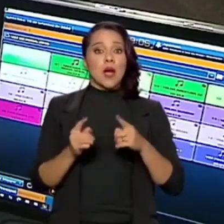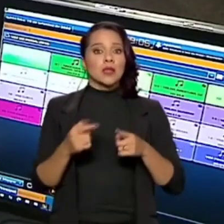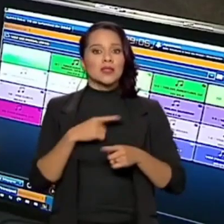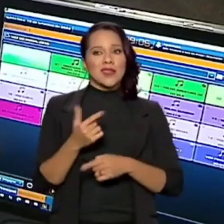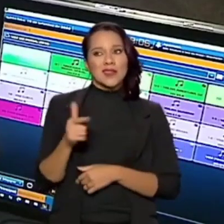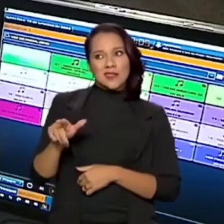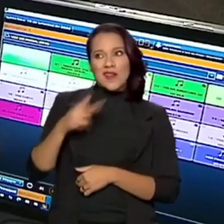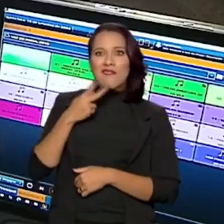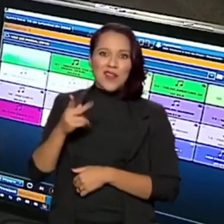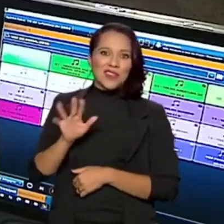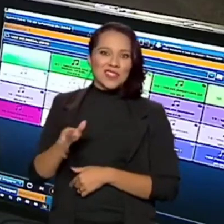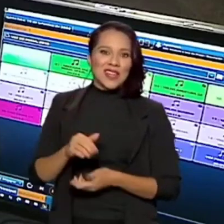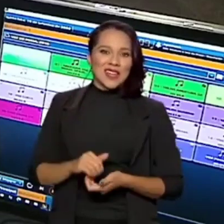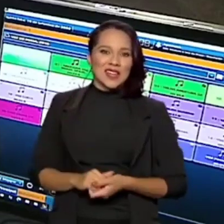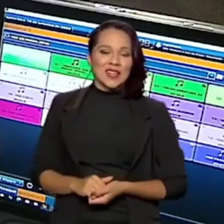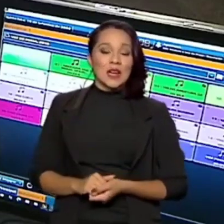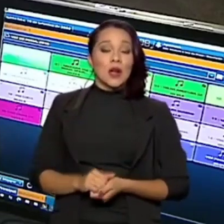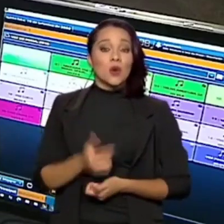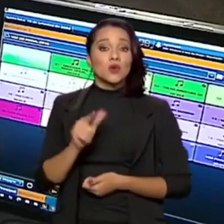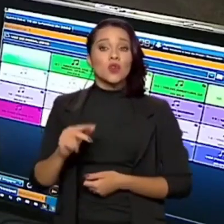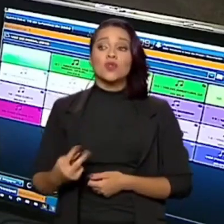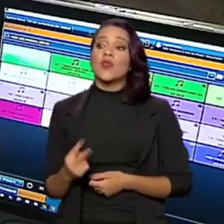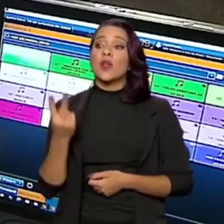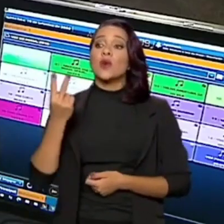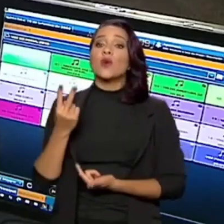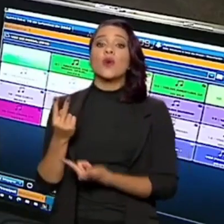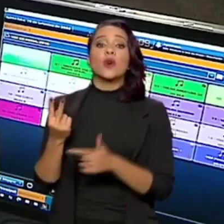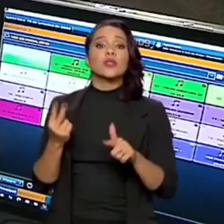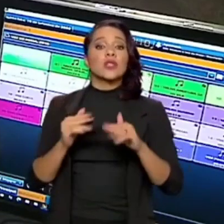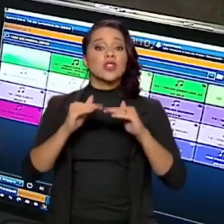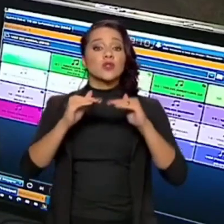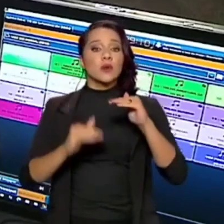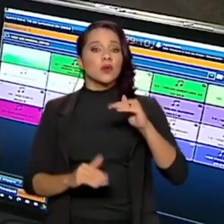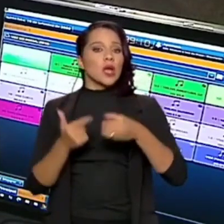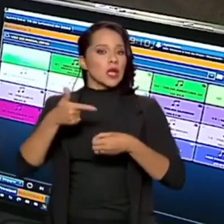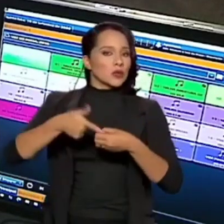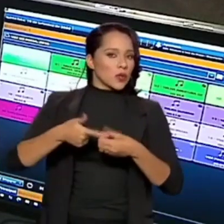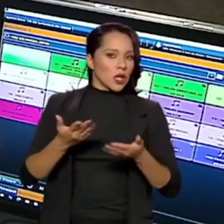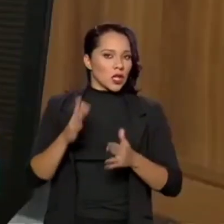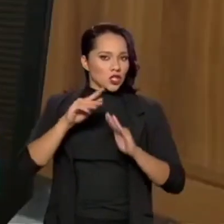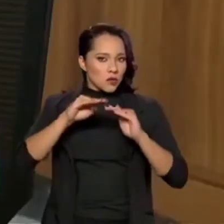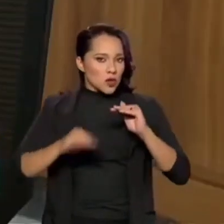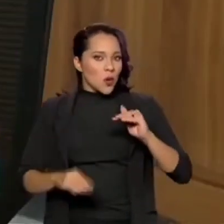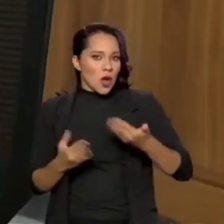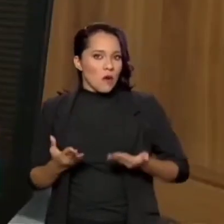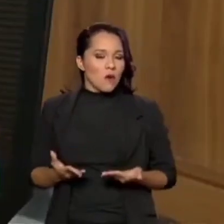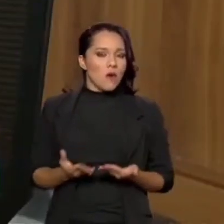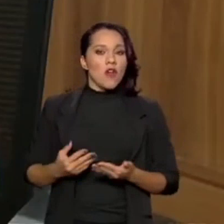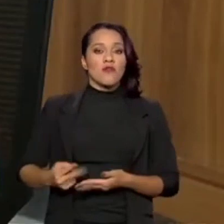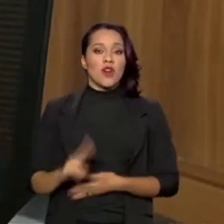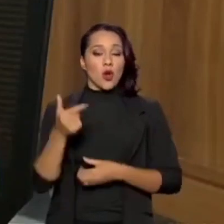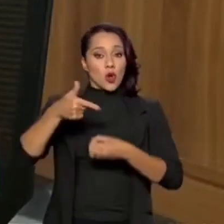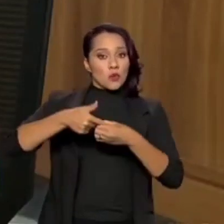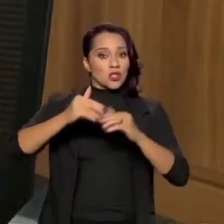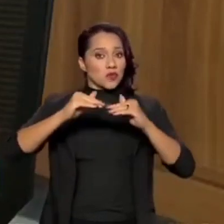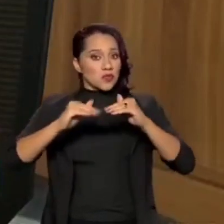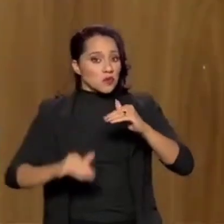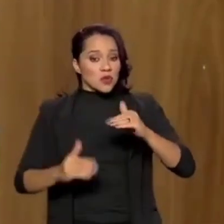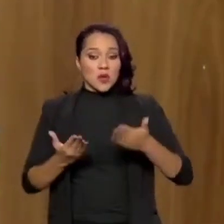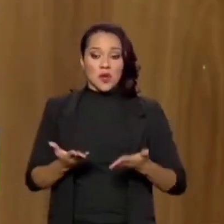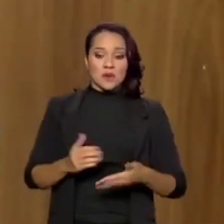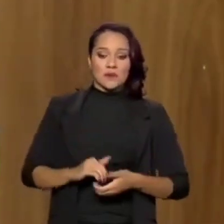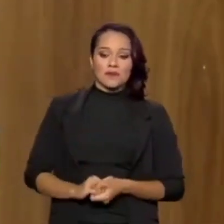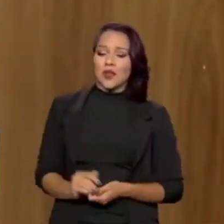que a Mariana falou. E os outros preços? Que baixaram, os preços da gasolina baixaram bastante, os preços dos combustíveis baixaram bastante.